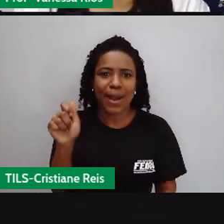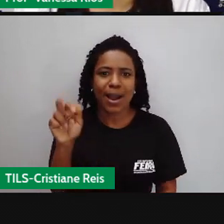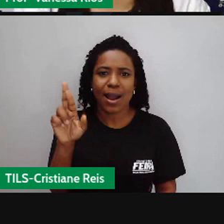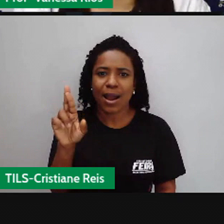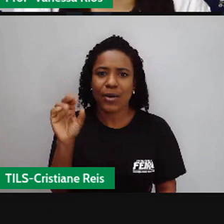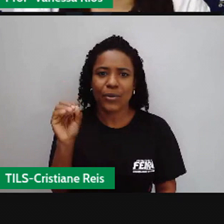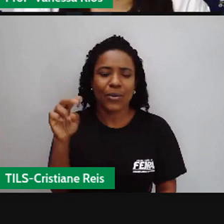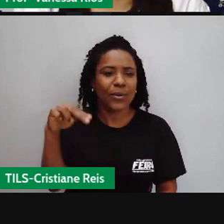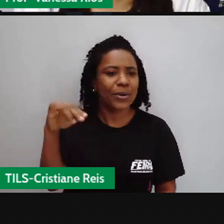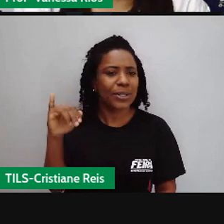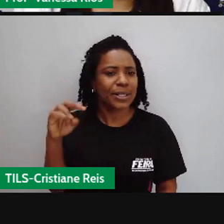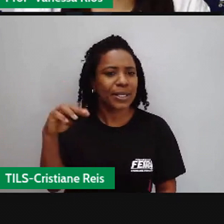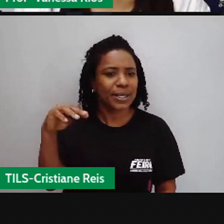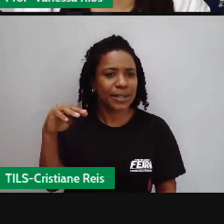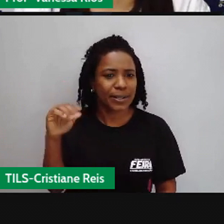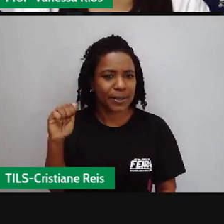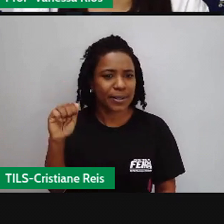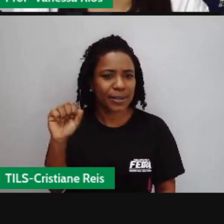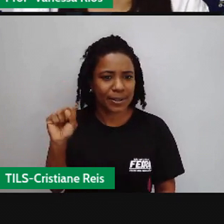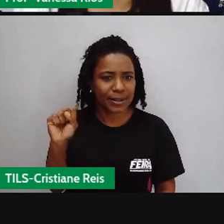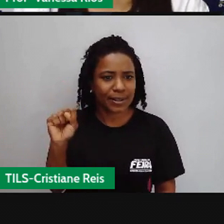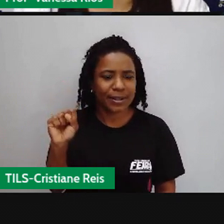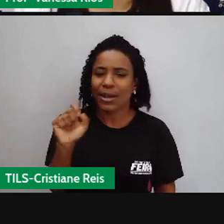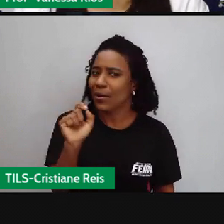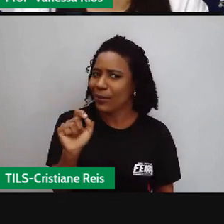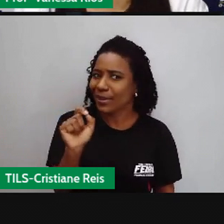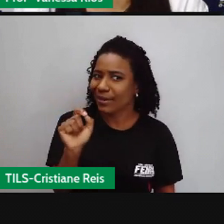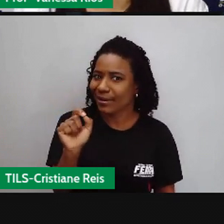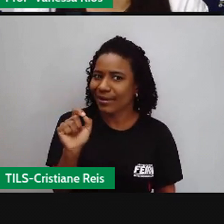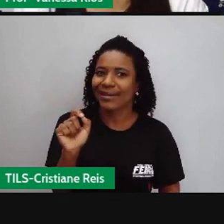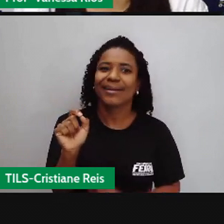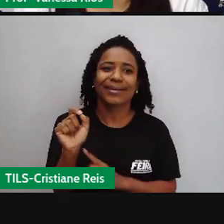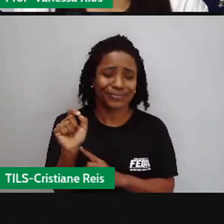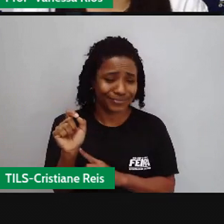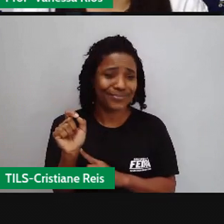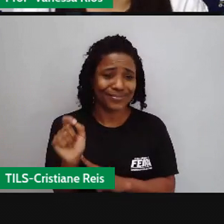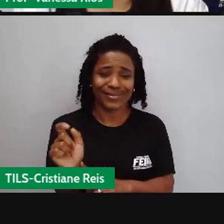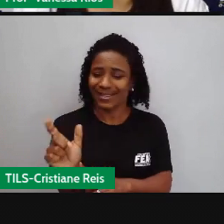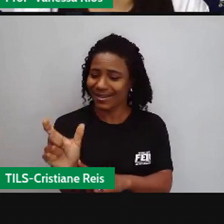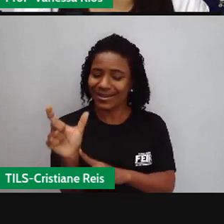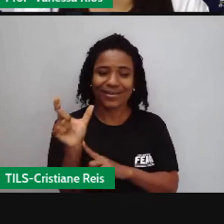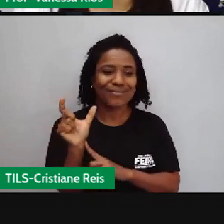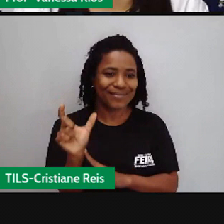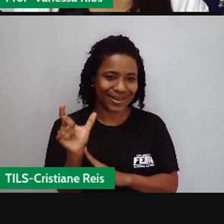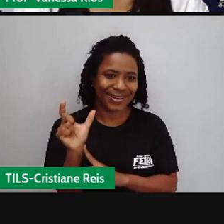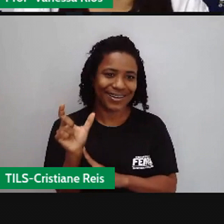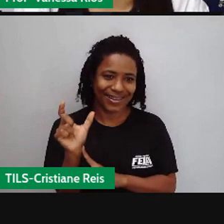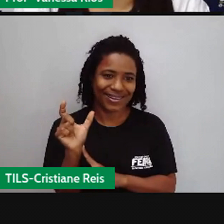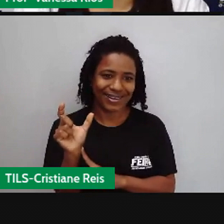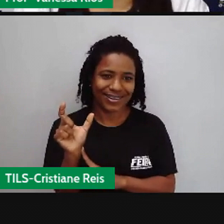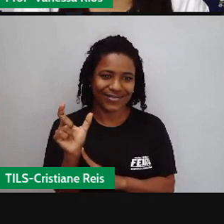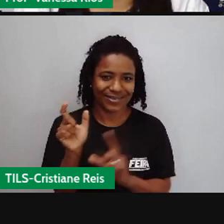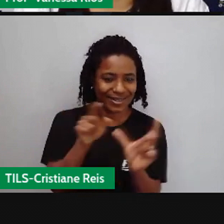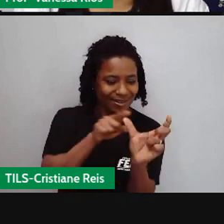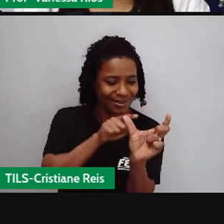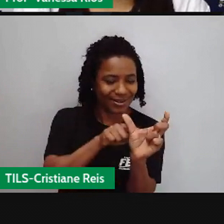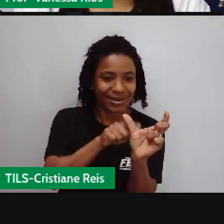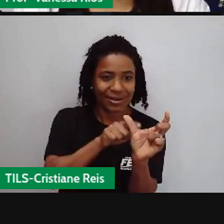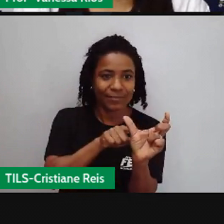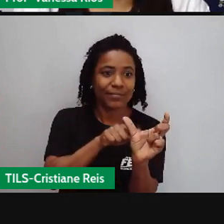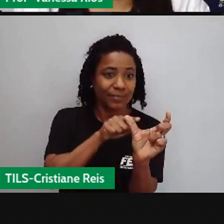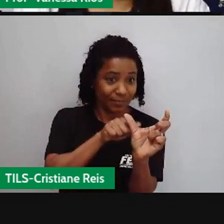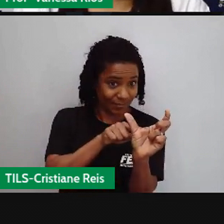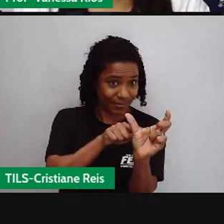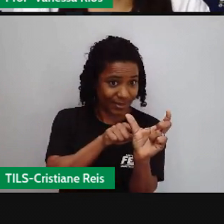na escrita e na pronúncia, mas que são diferentes no que se refere ao significado que representam. Pois bem,